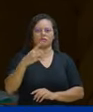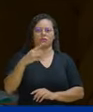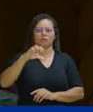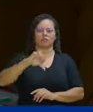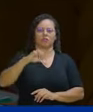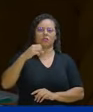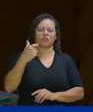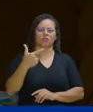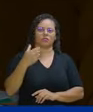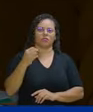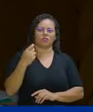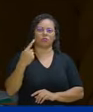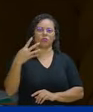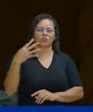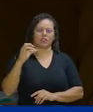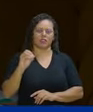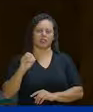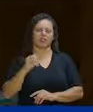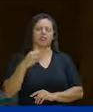519-2240,